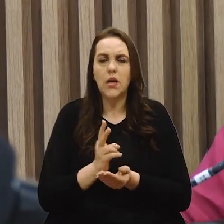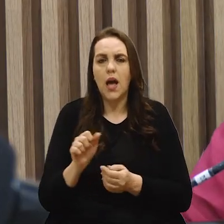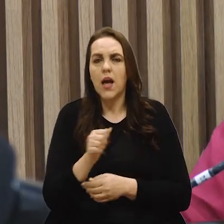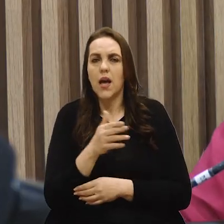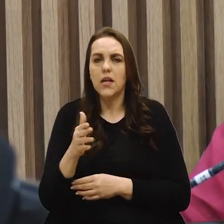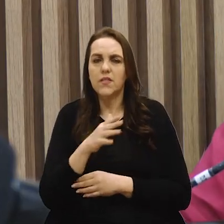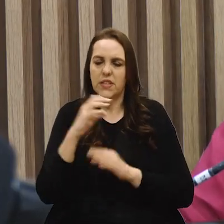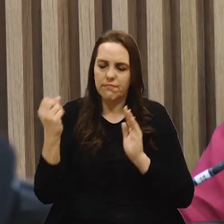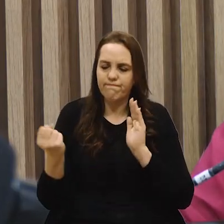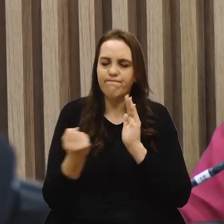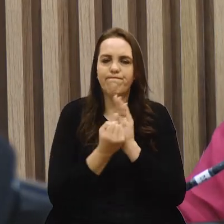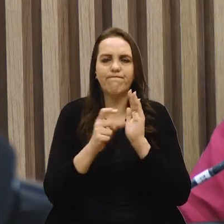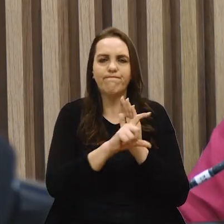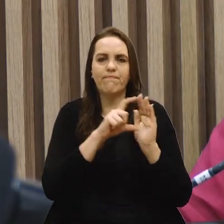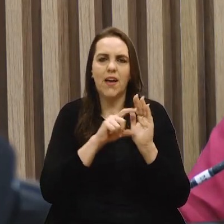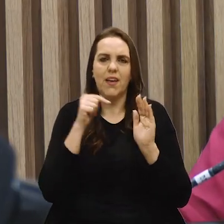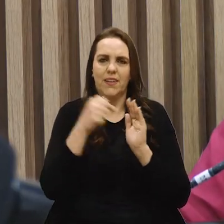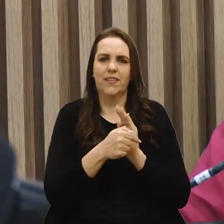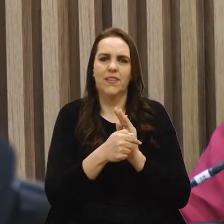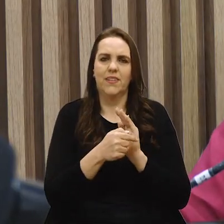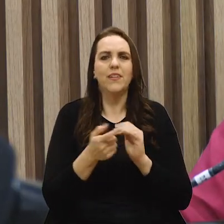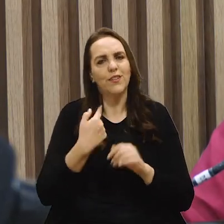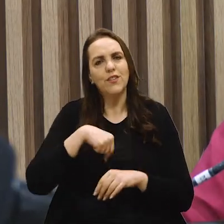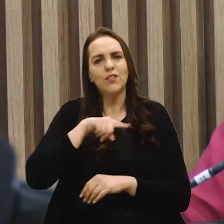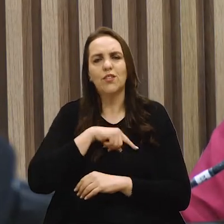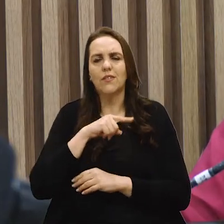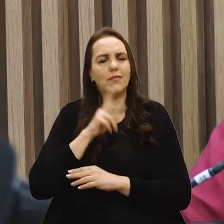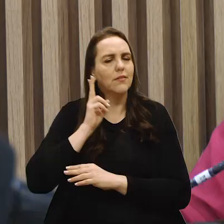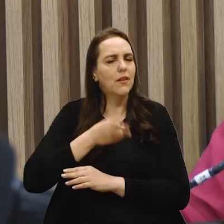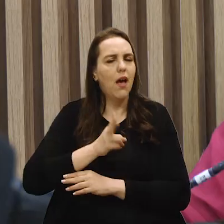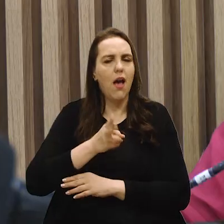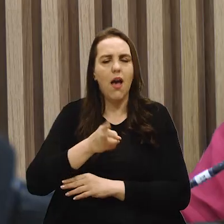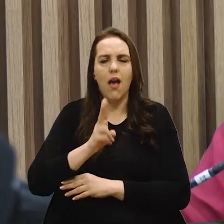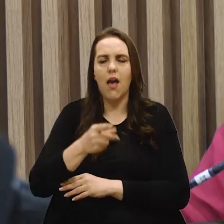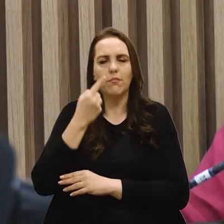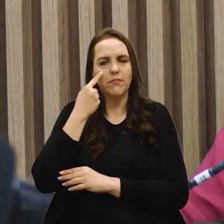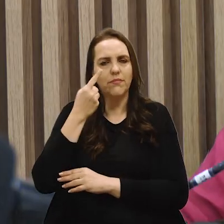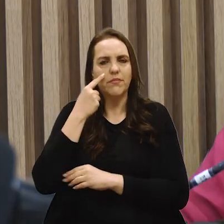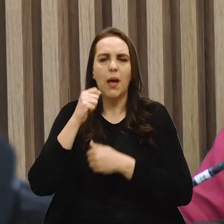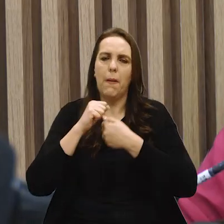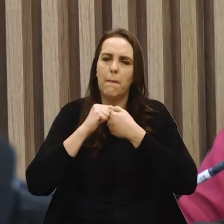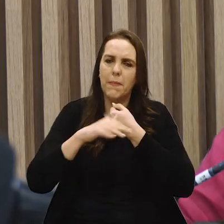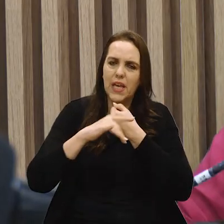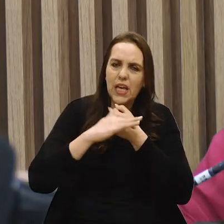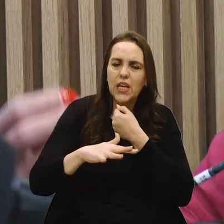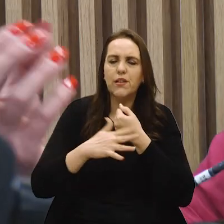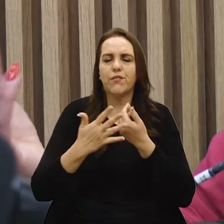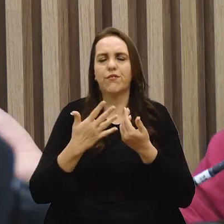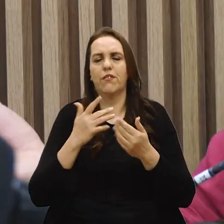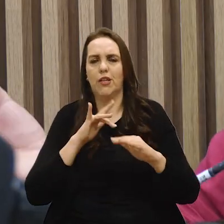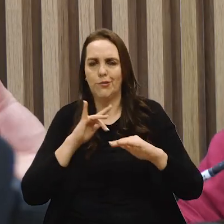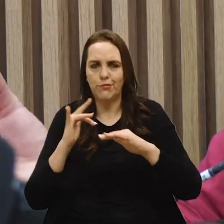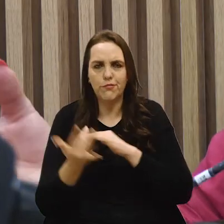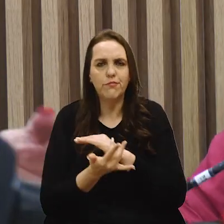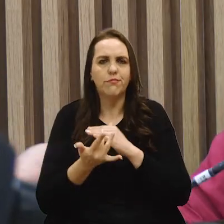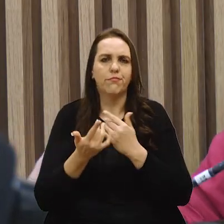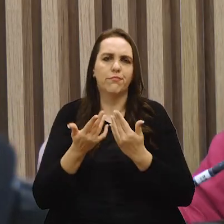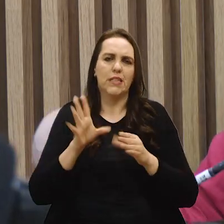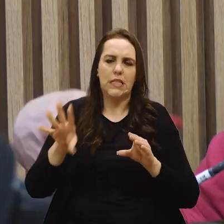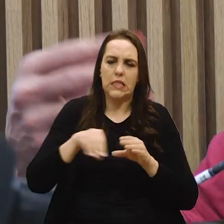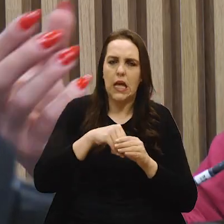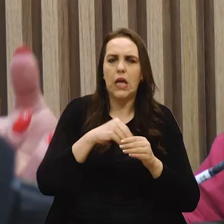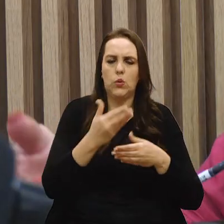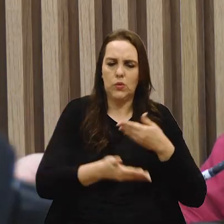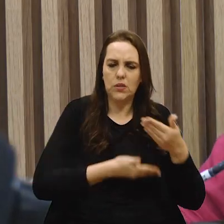que são muitas vezes rotuladas, né? E é o que a gente vê frequentemente nas mídias, é o que a gente vê frequentemente dentro